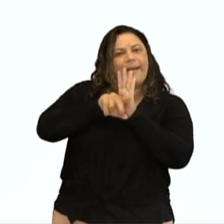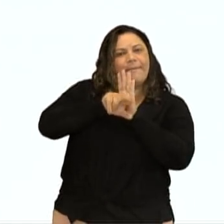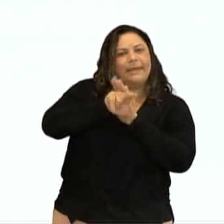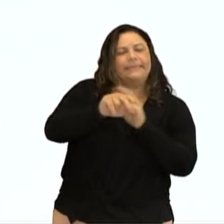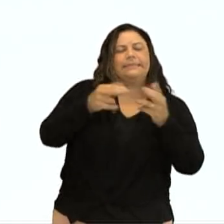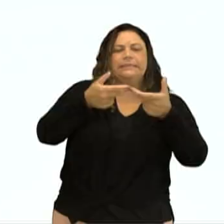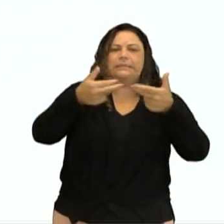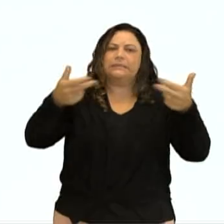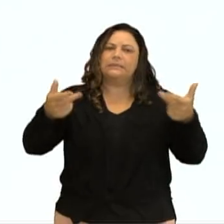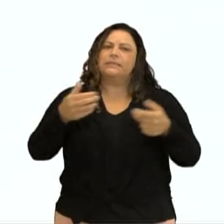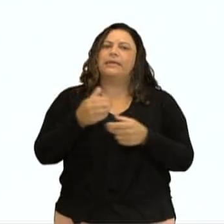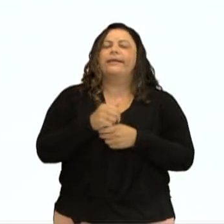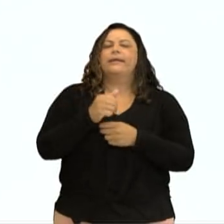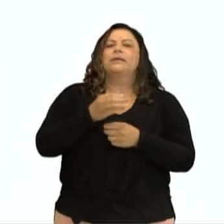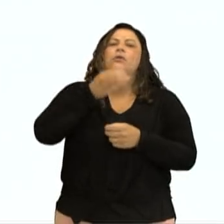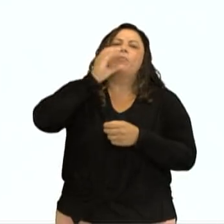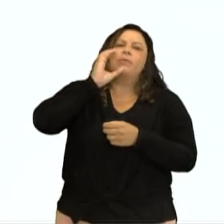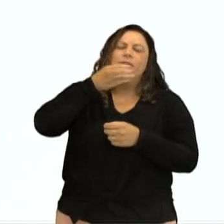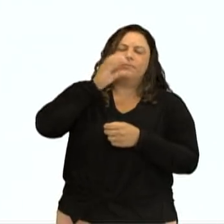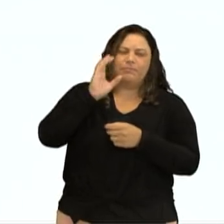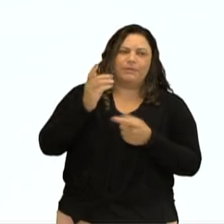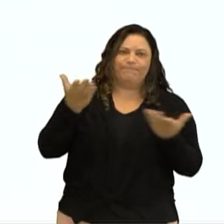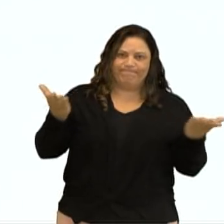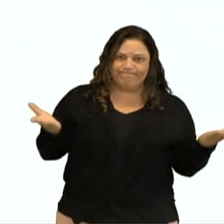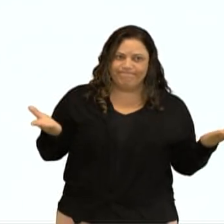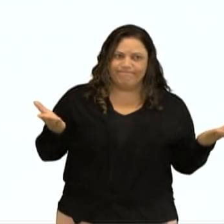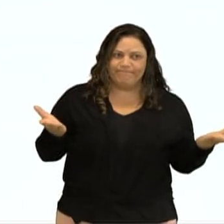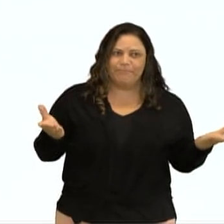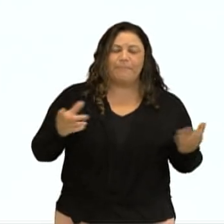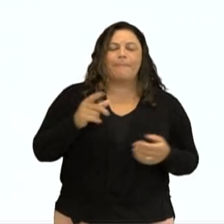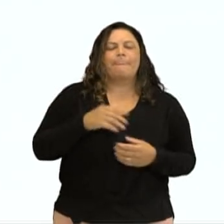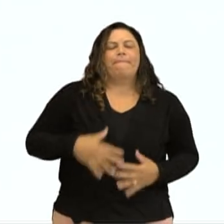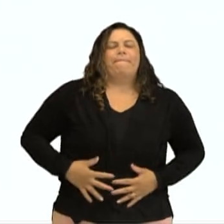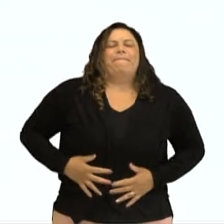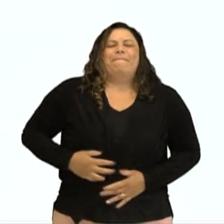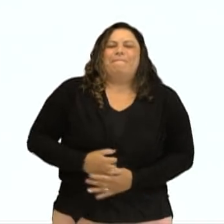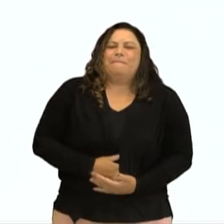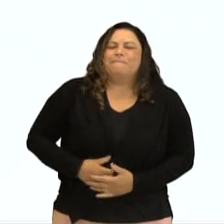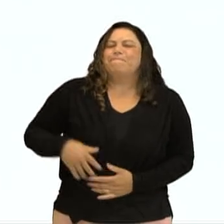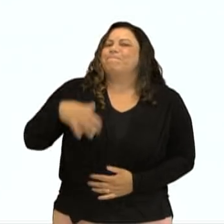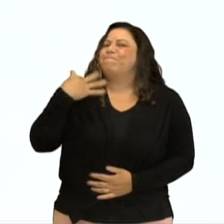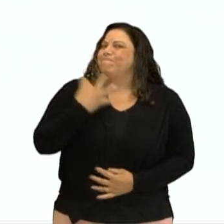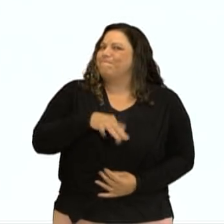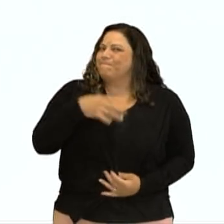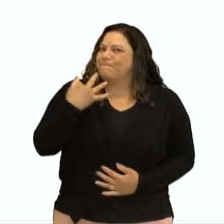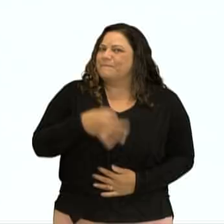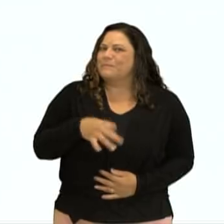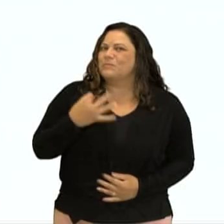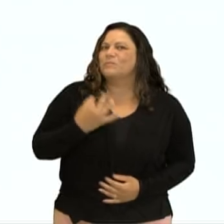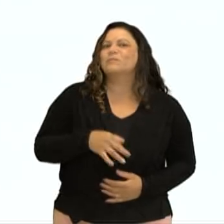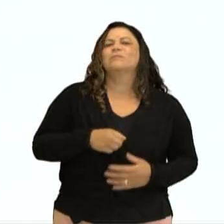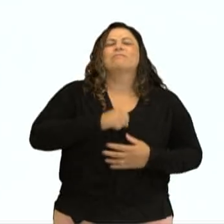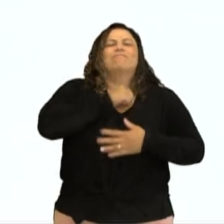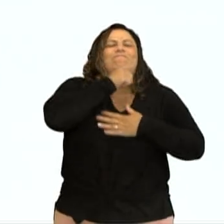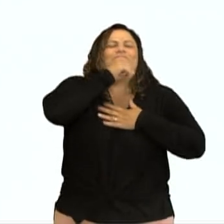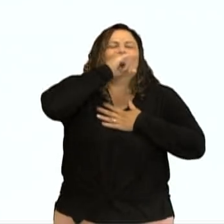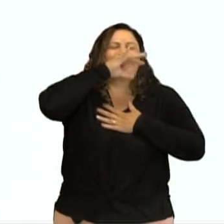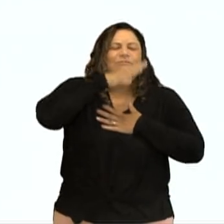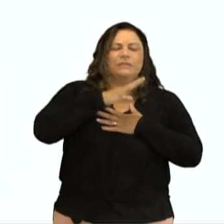essa bactéria, ela vai se alojar nessa região. Vai ter o quê? Dores de barriga, vai ter